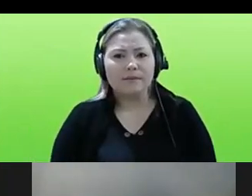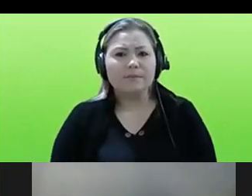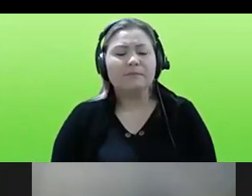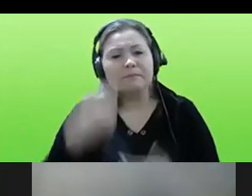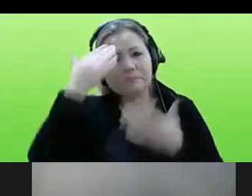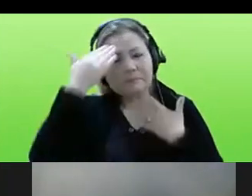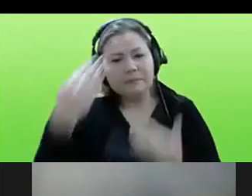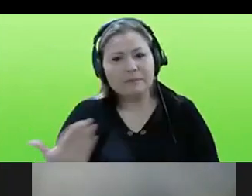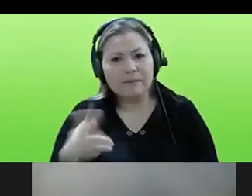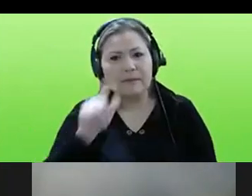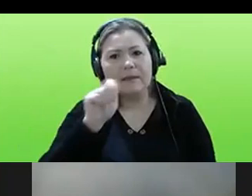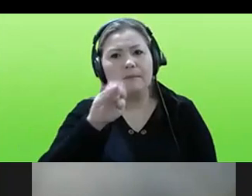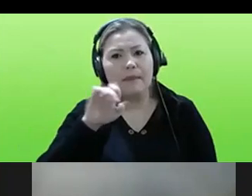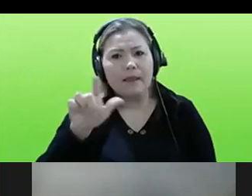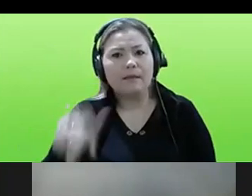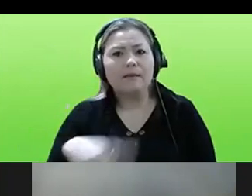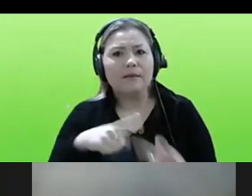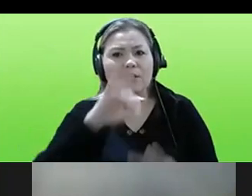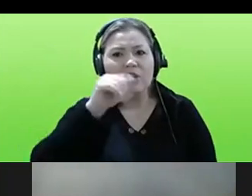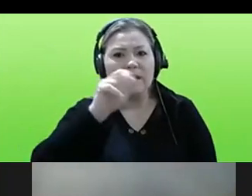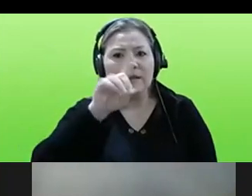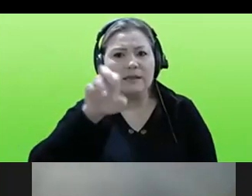Obrigado, Gabriela. A Jader.